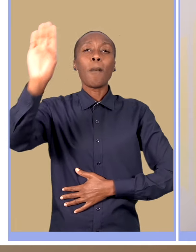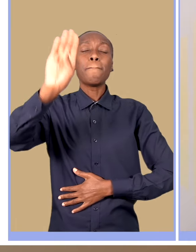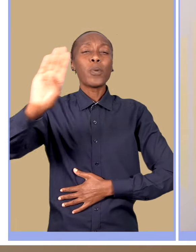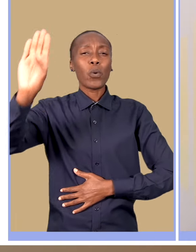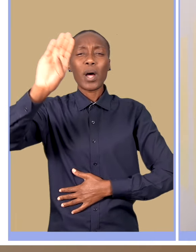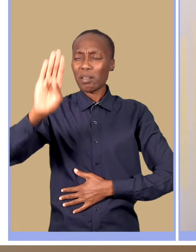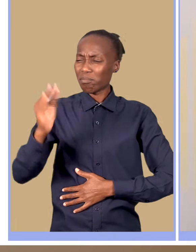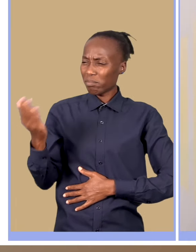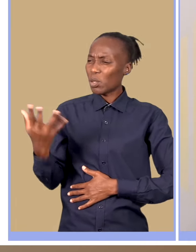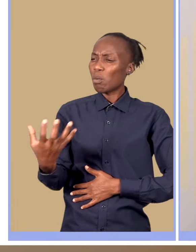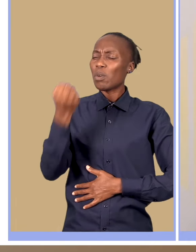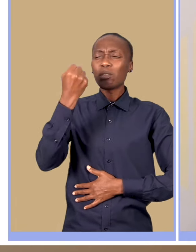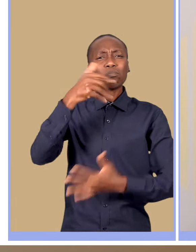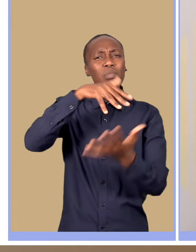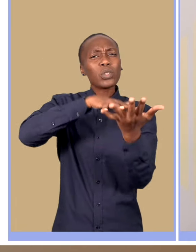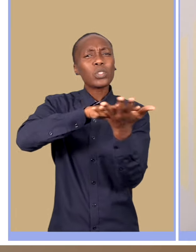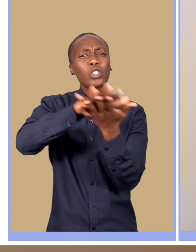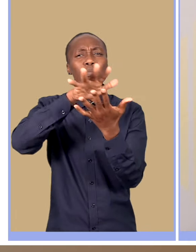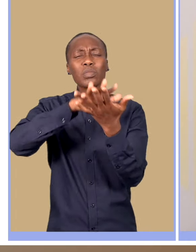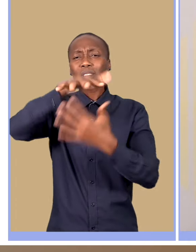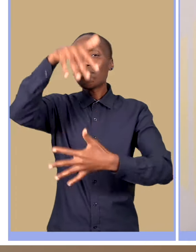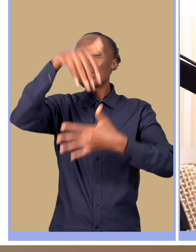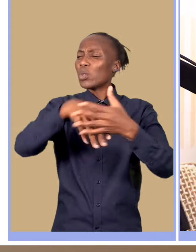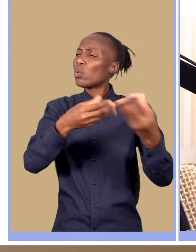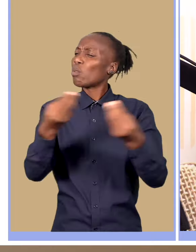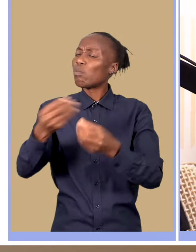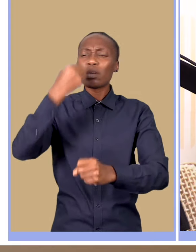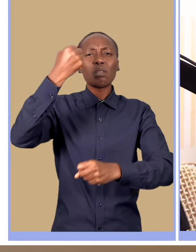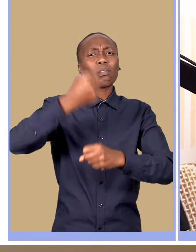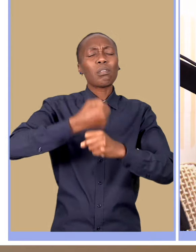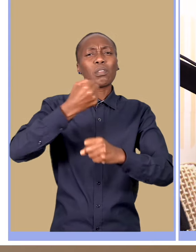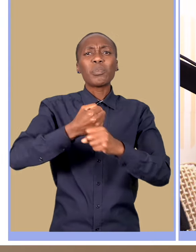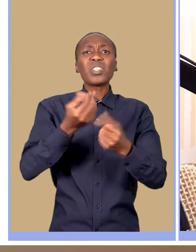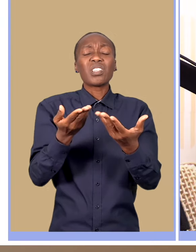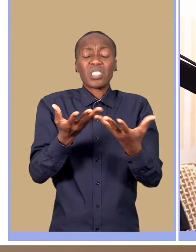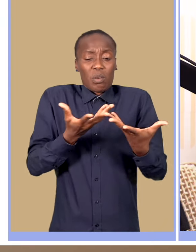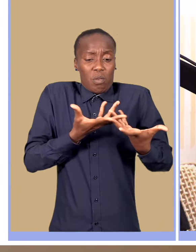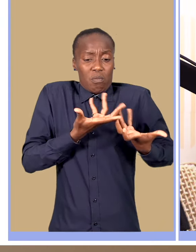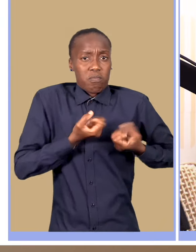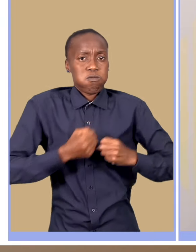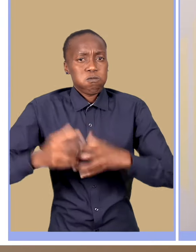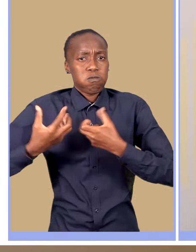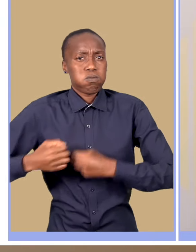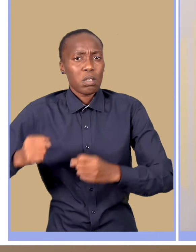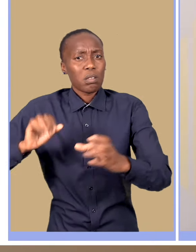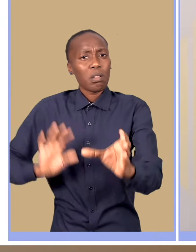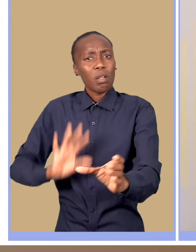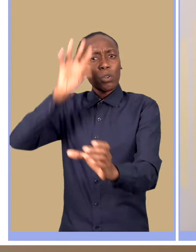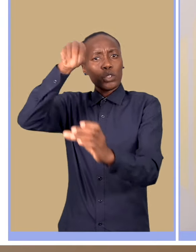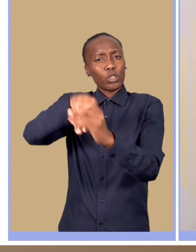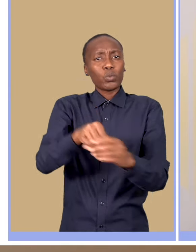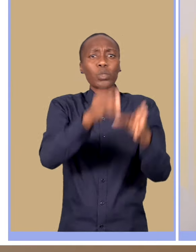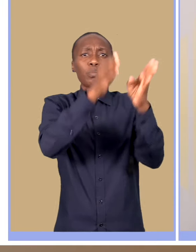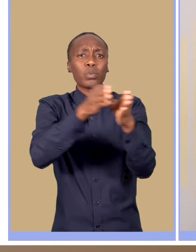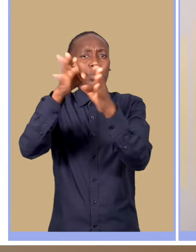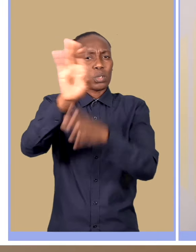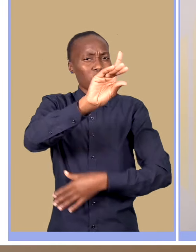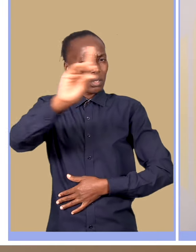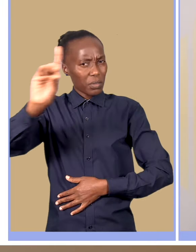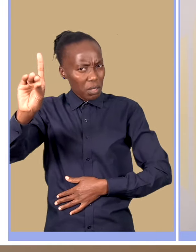não é? Então pode nos esclarecer como é que tem feito o trabalho e se envolve pessoas com